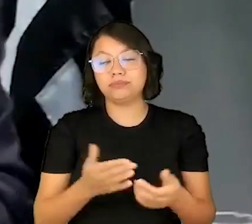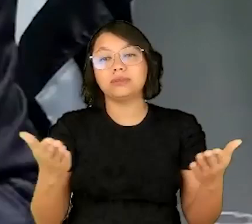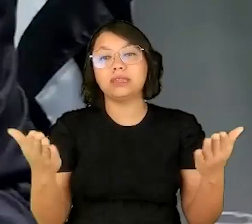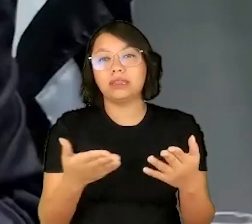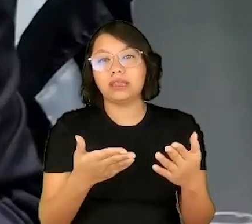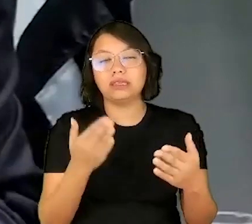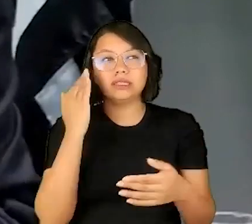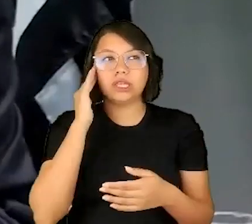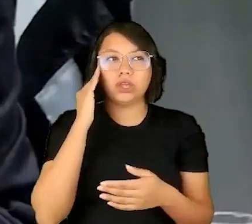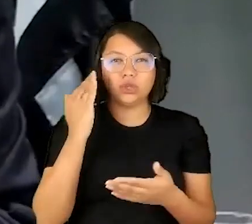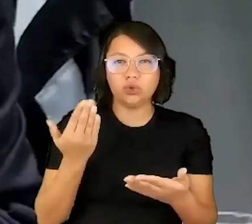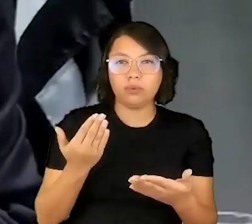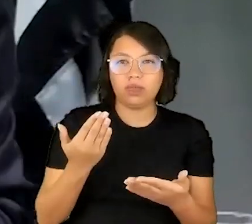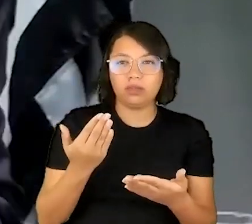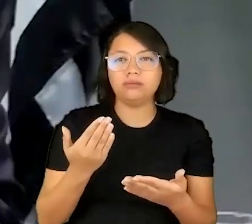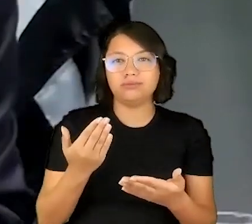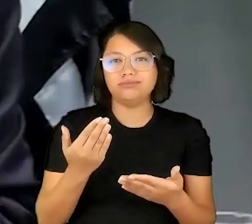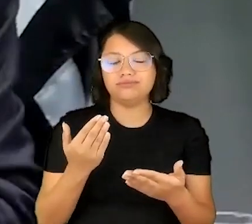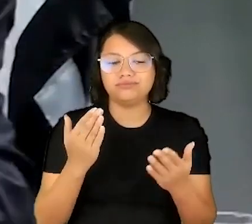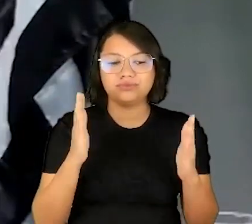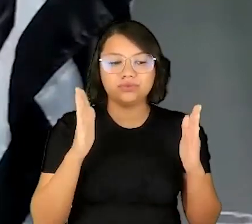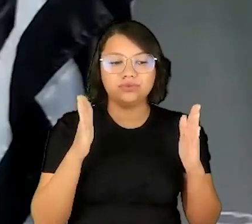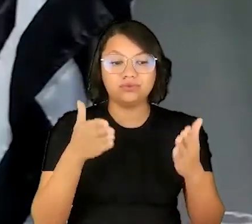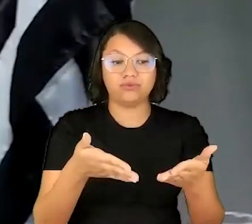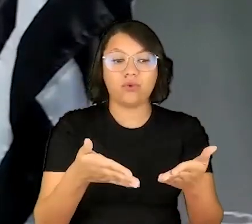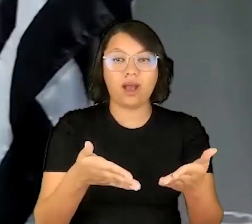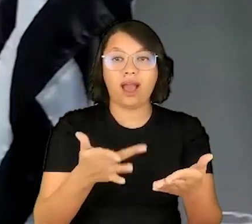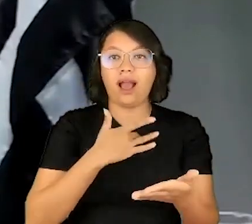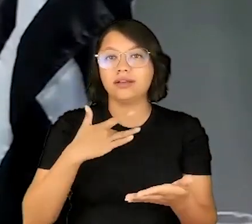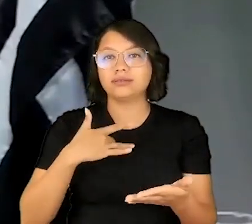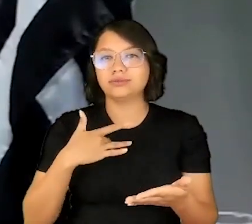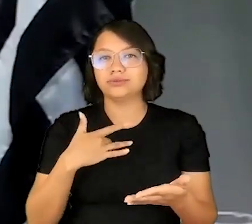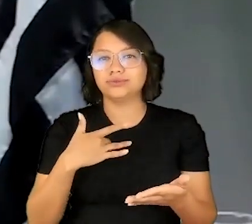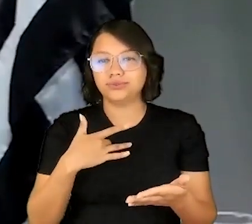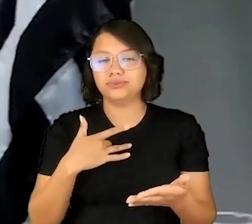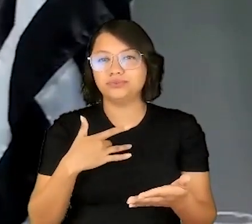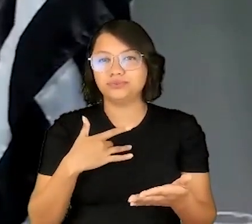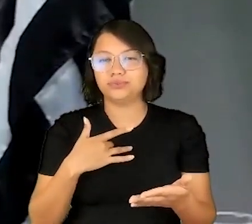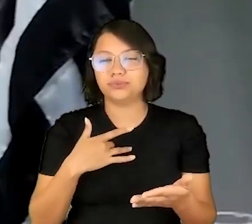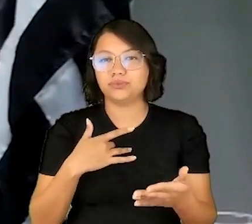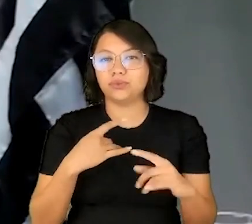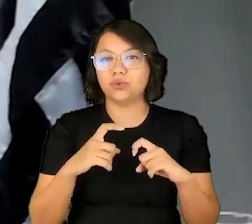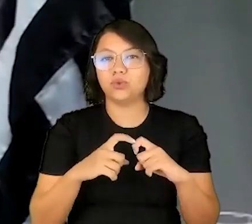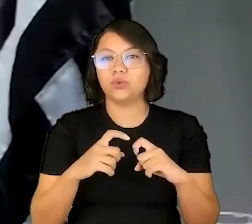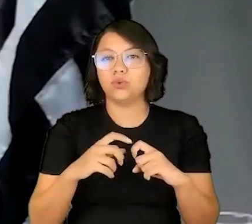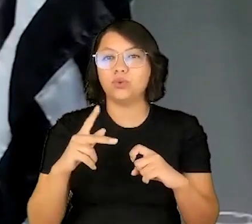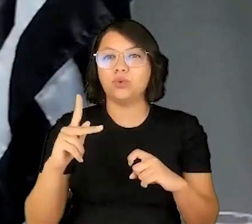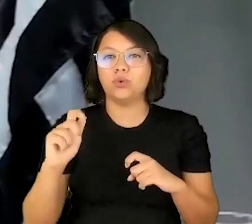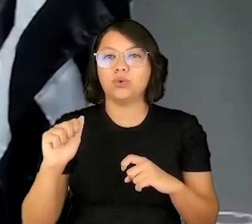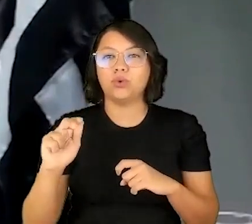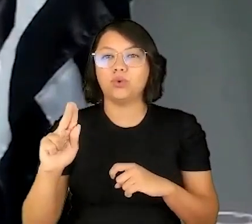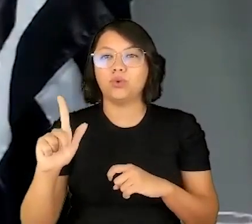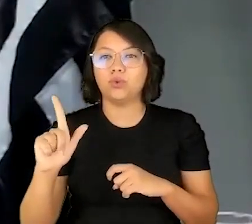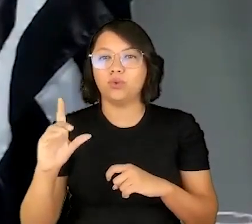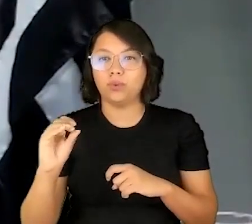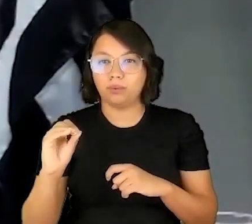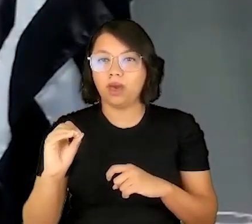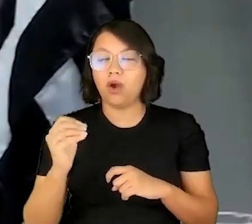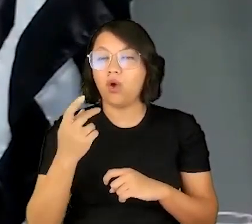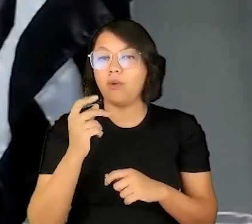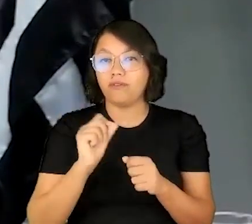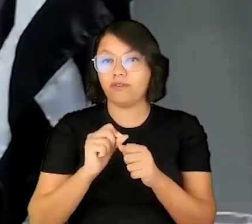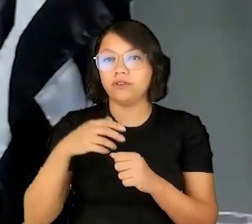aspecto particular, num aspecto particular da saúde, o Dr. Paulo Hoff vai nos brindar com uma